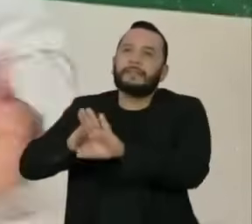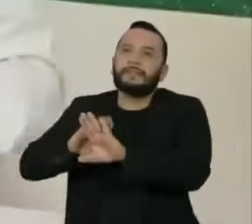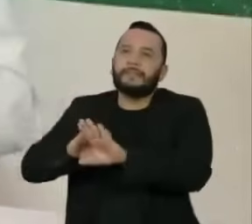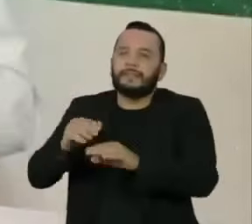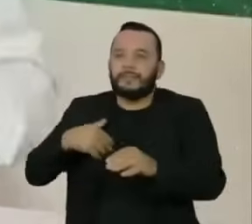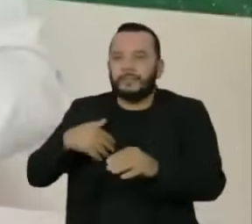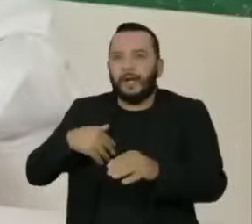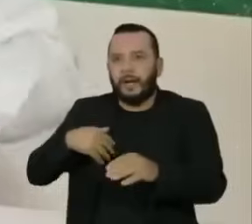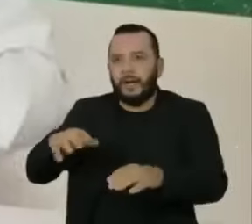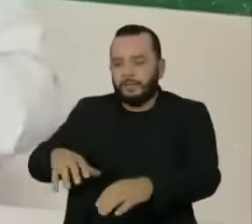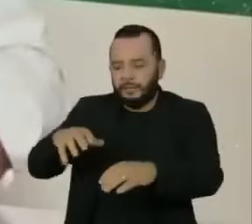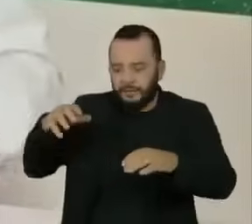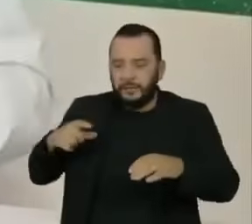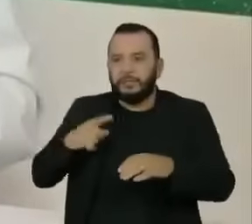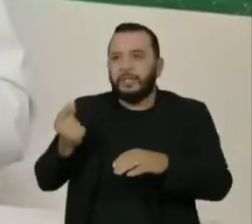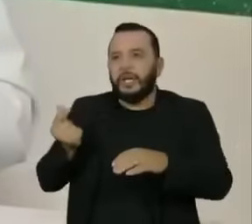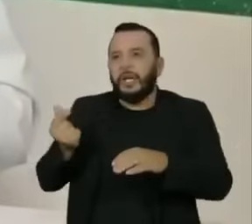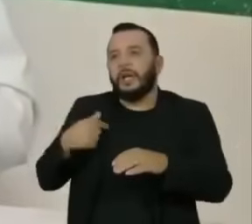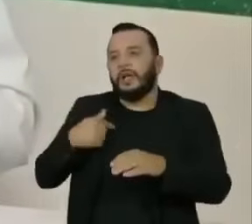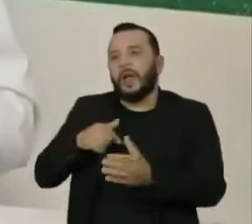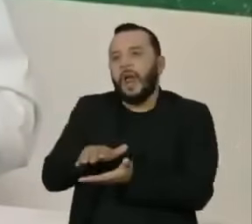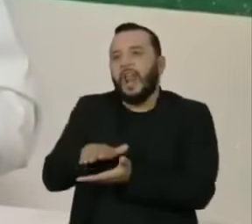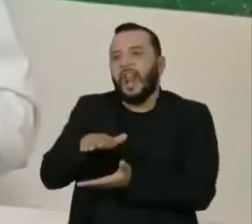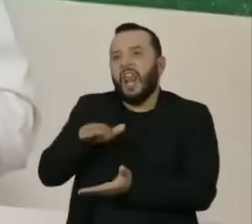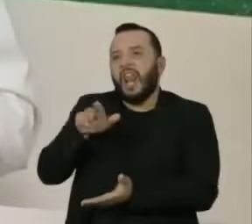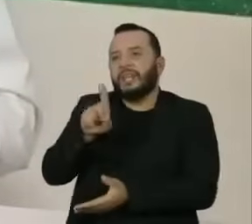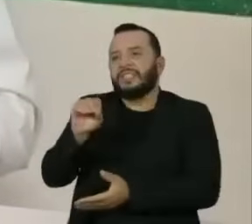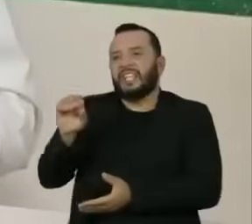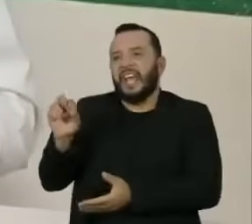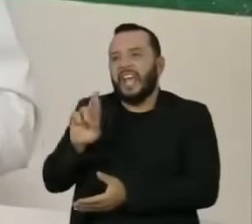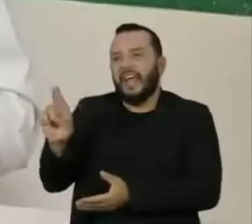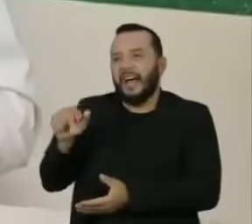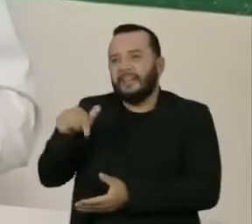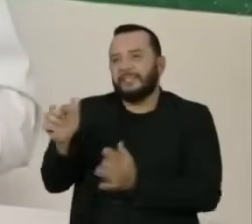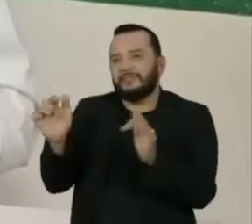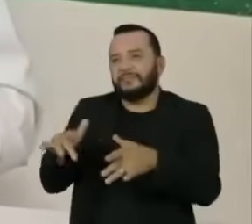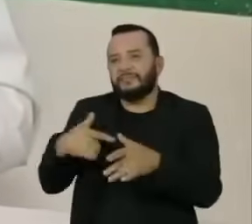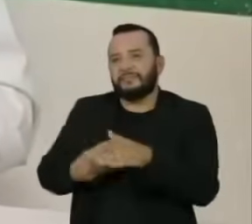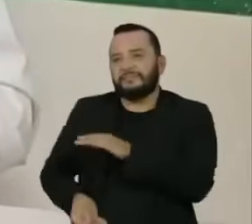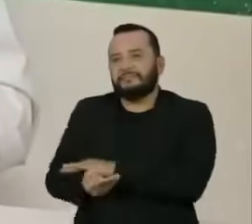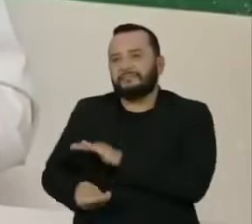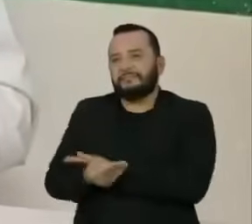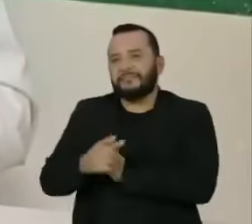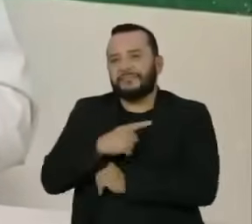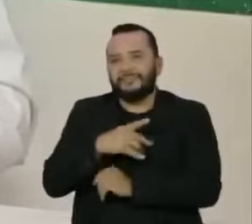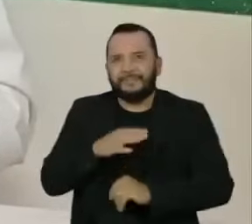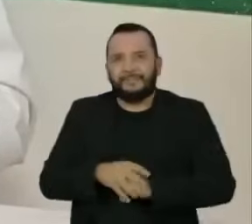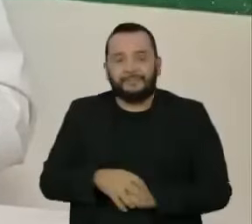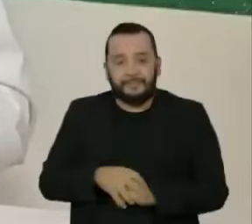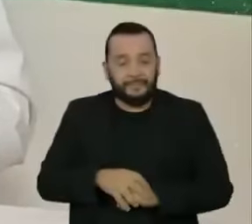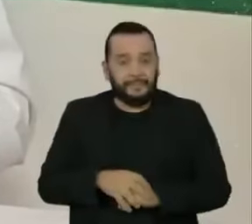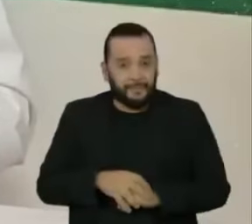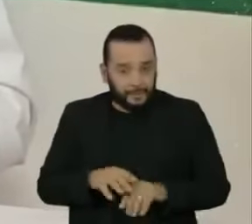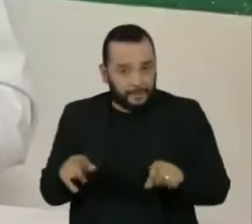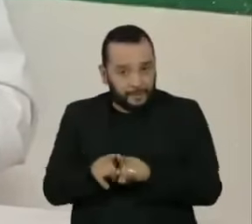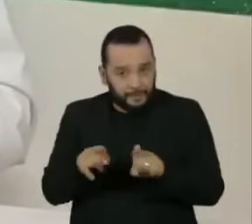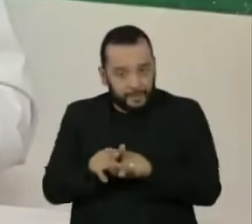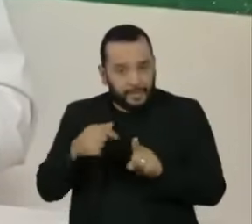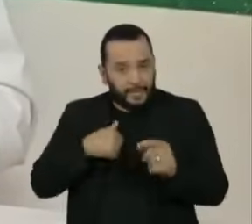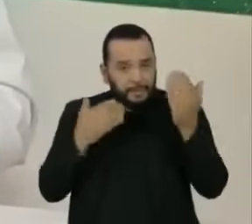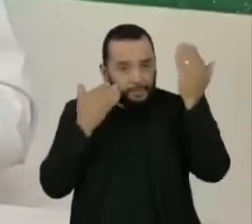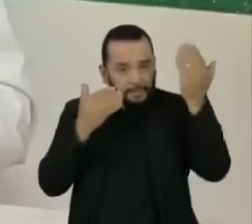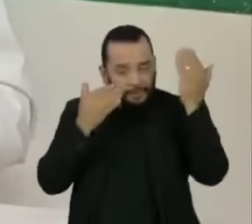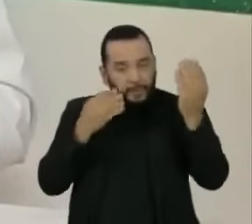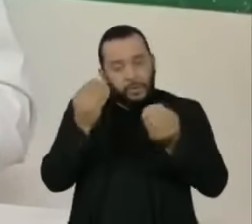Tinha o sapato 43, cheio de notinha de 100 verdinha dentro. Em seguida, ele ainda coloca em xeque o processo de escolha de ministros